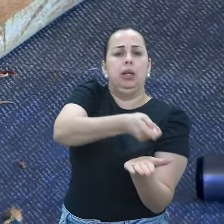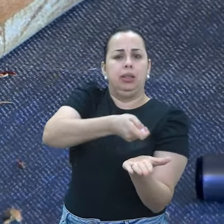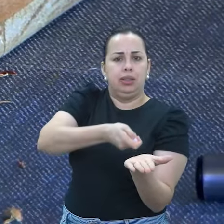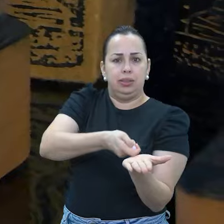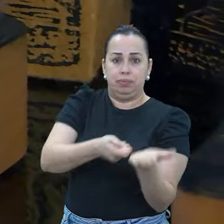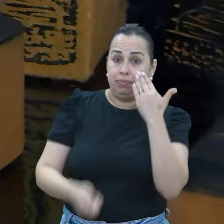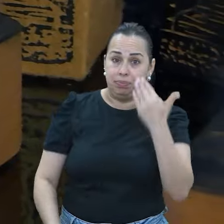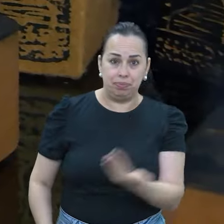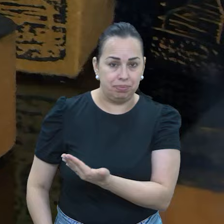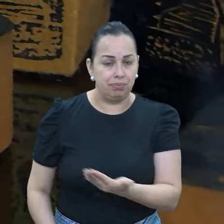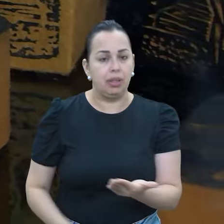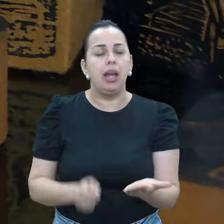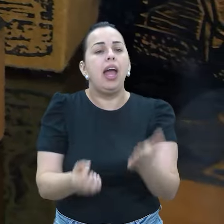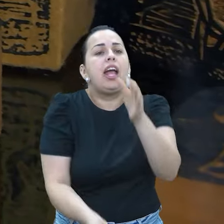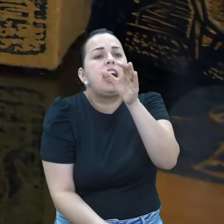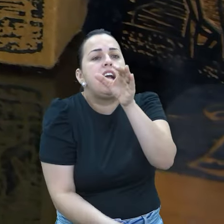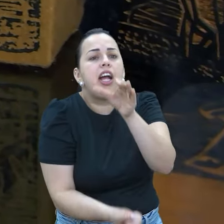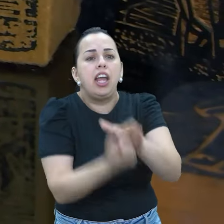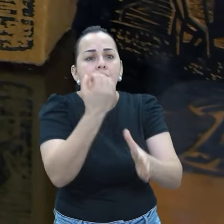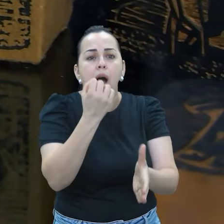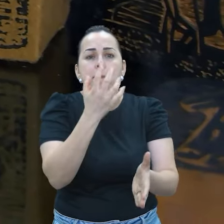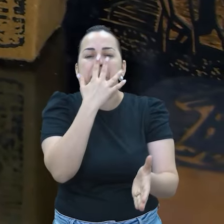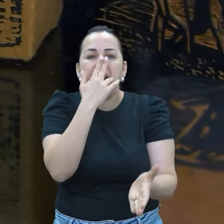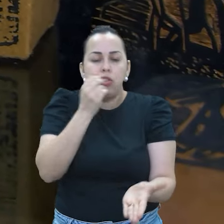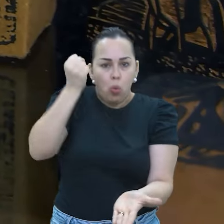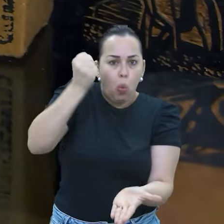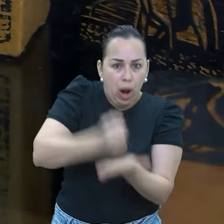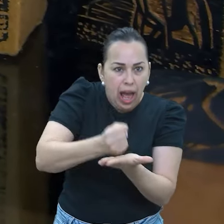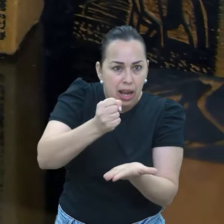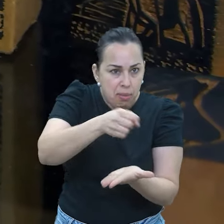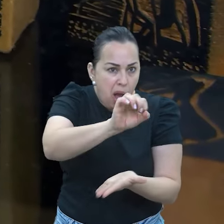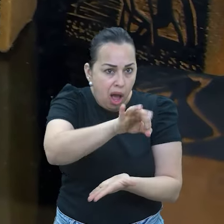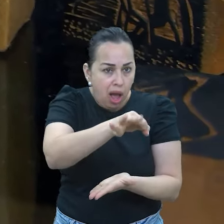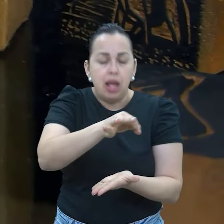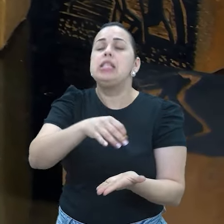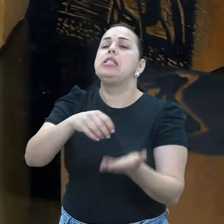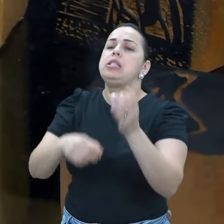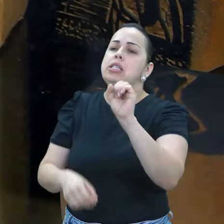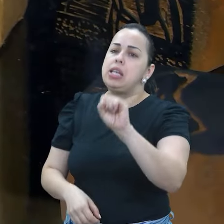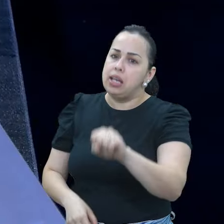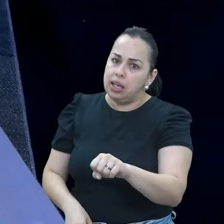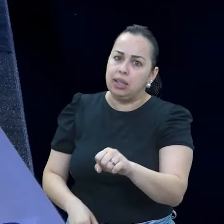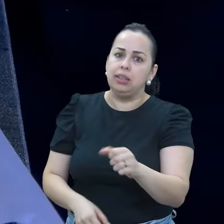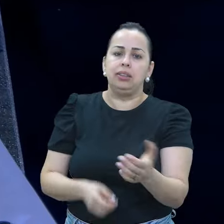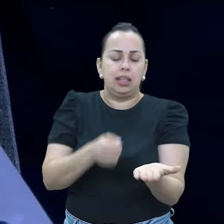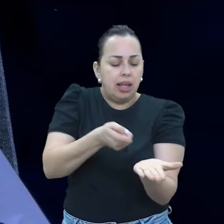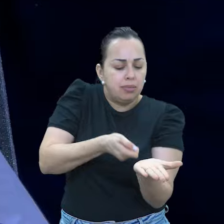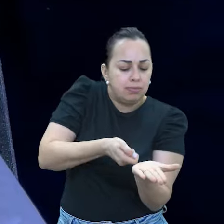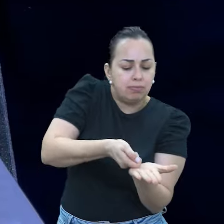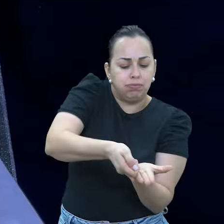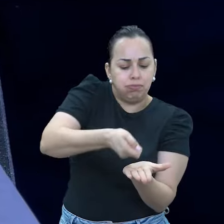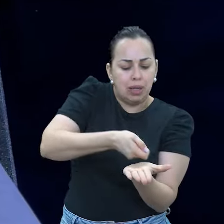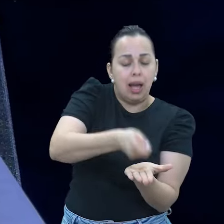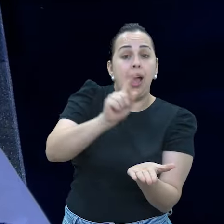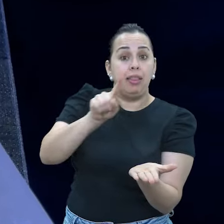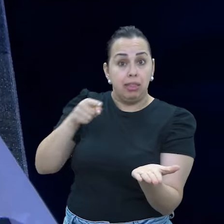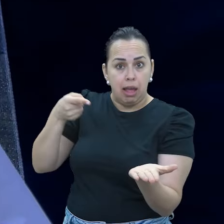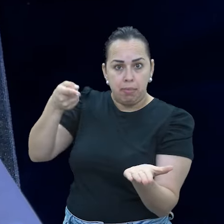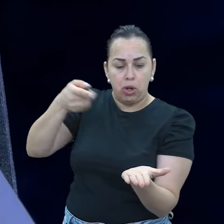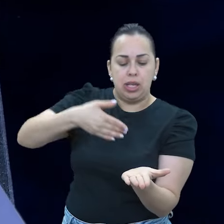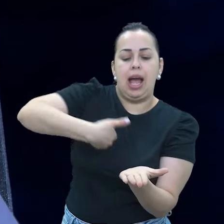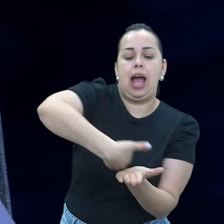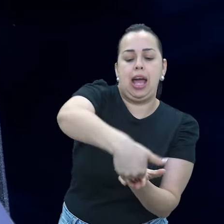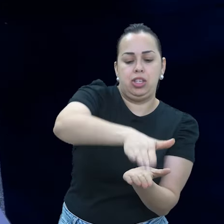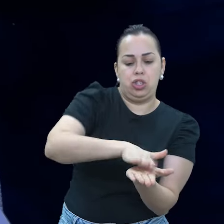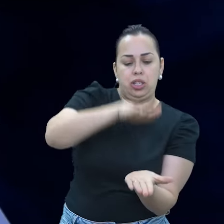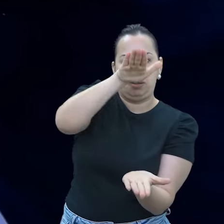incisão. É praticamente a gente vai estar criando um carimbo, É um certa carimbo, forma. sim, que você tem o processo de gravação e tem o processo de estampagem,